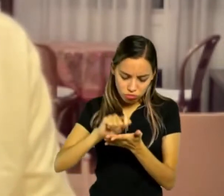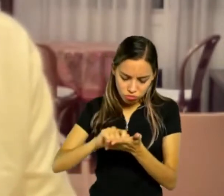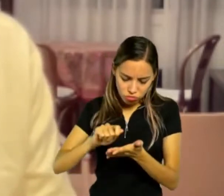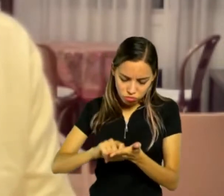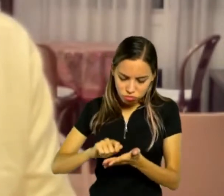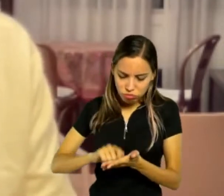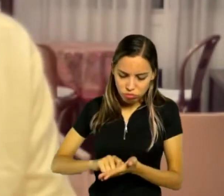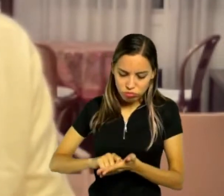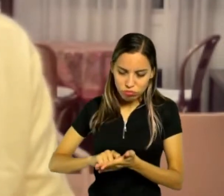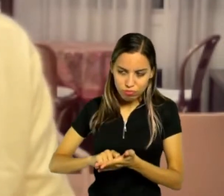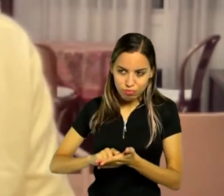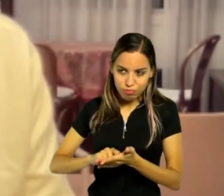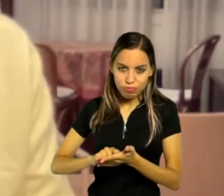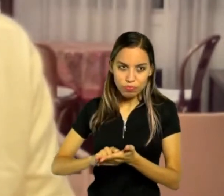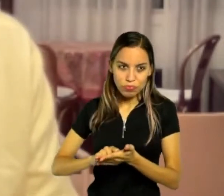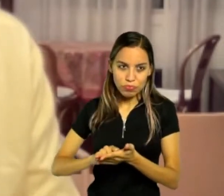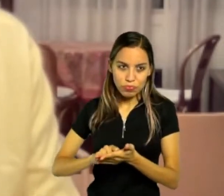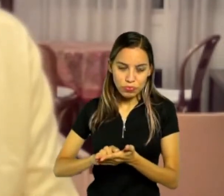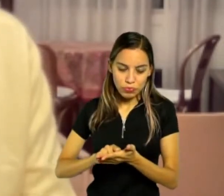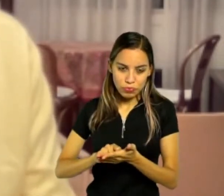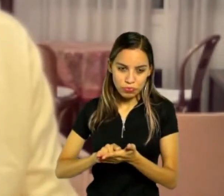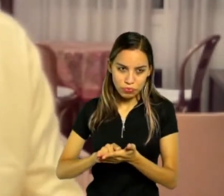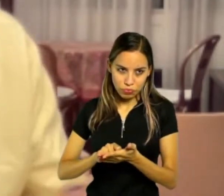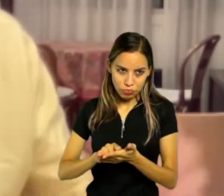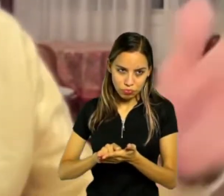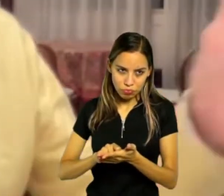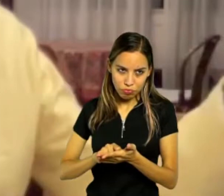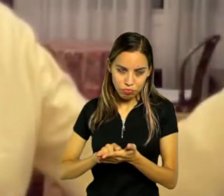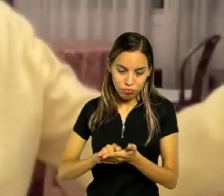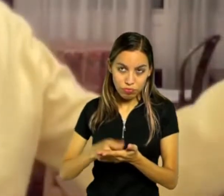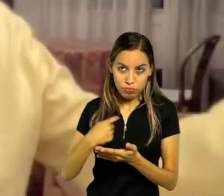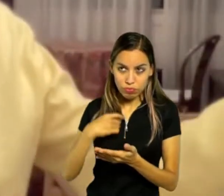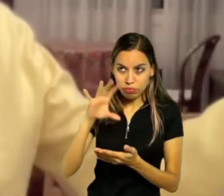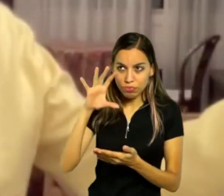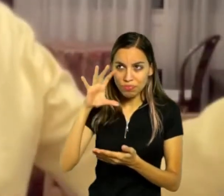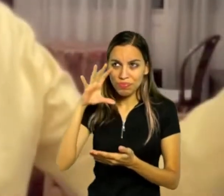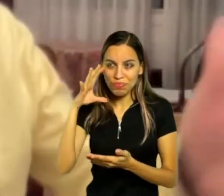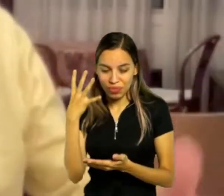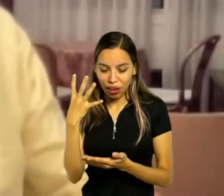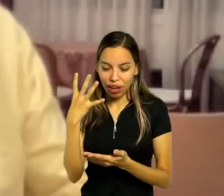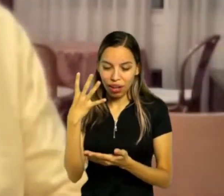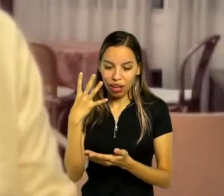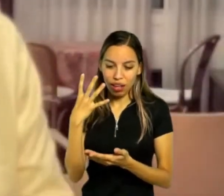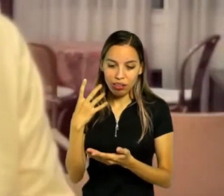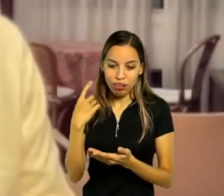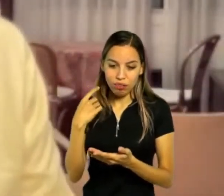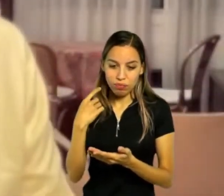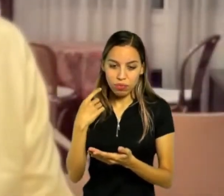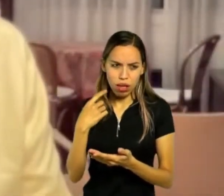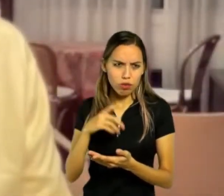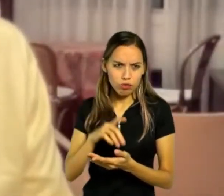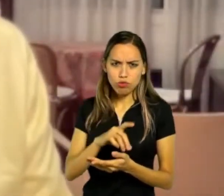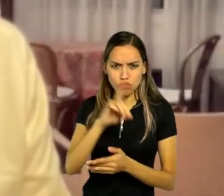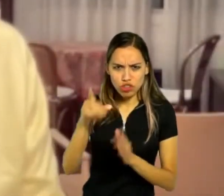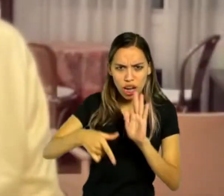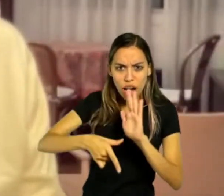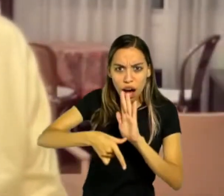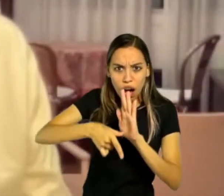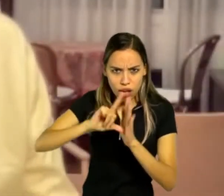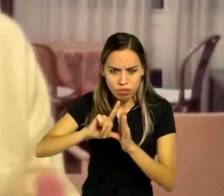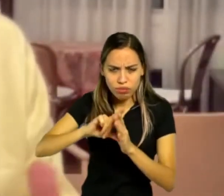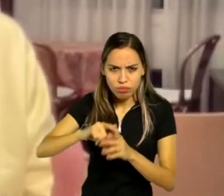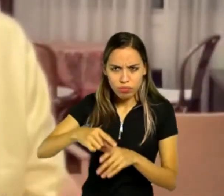ocasião, eu resolvi, foi na noite que antecedia essa cerimônia, que era de